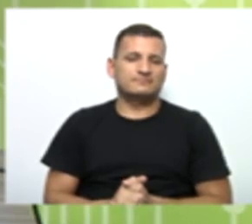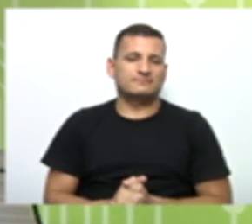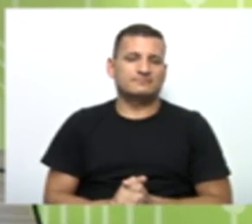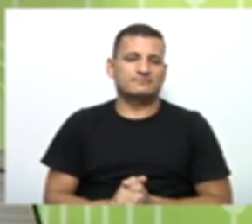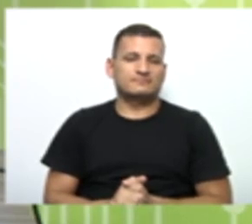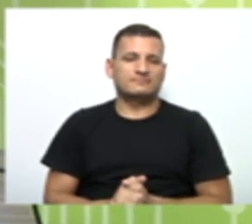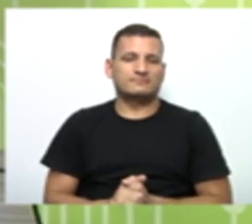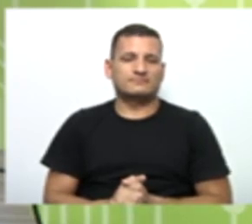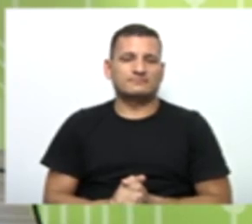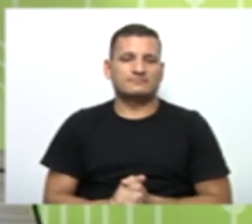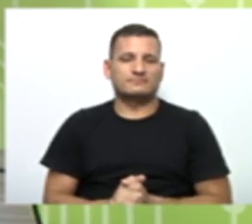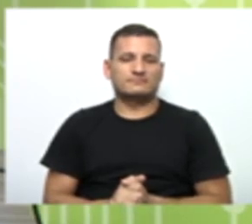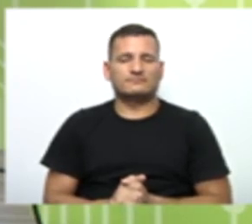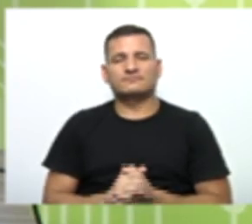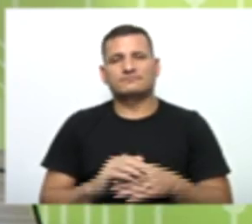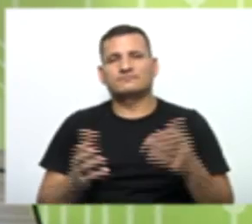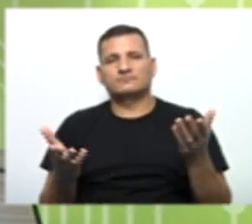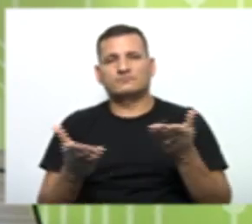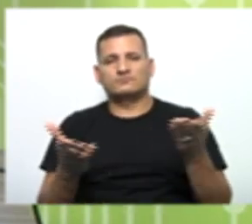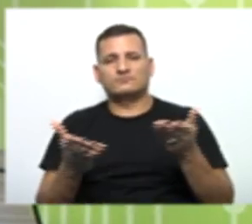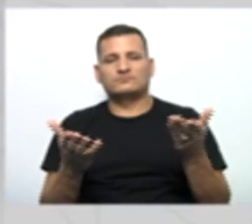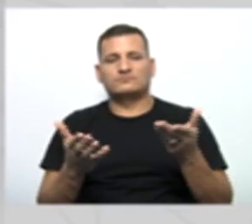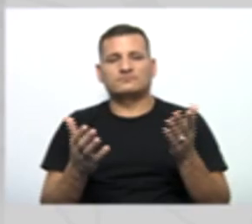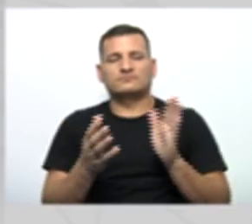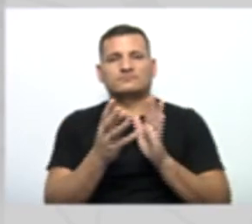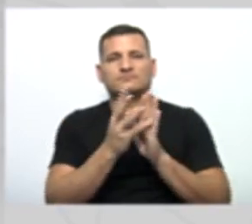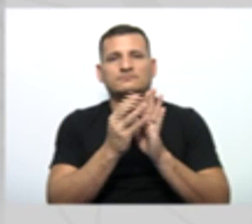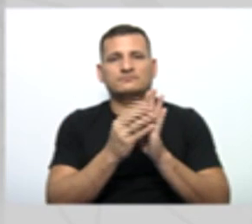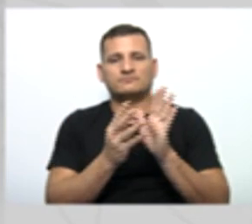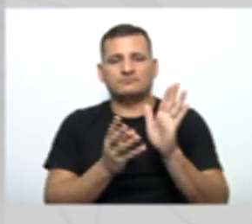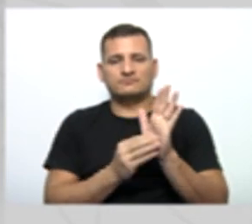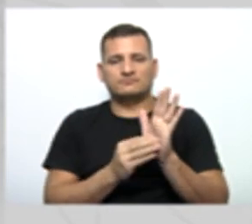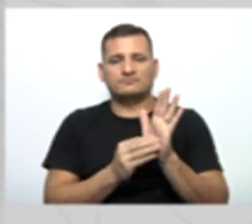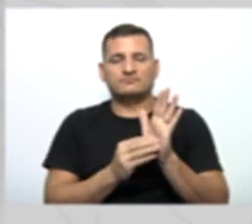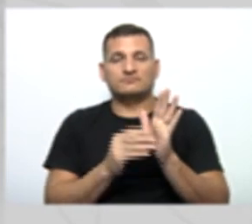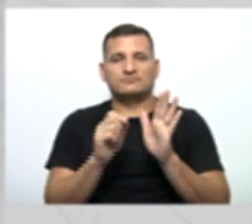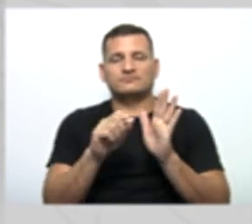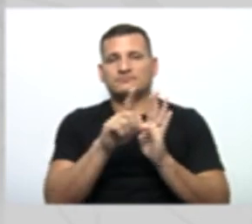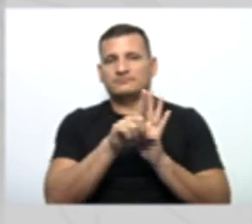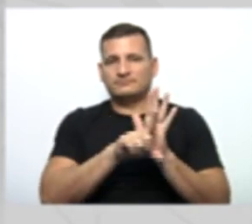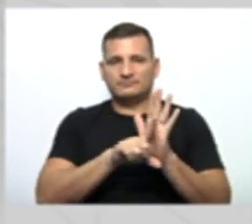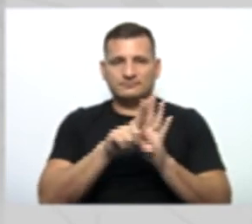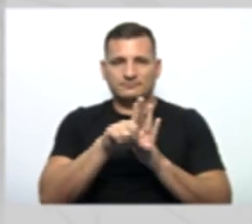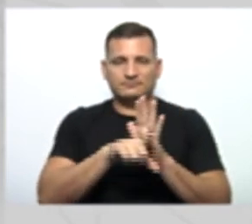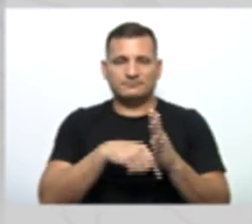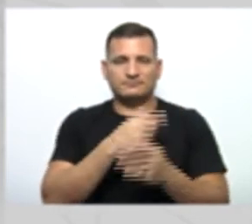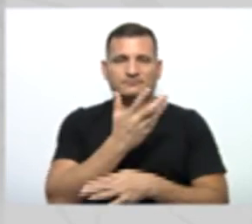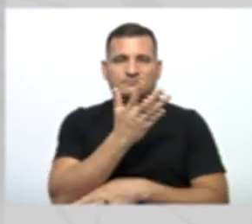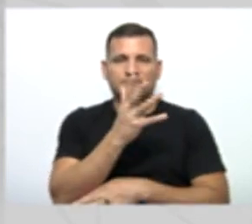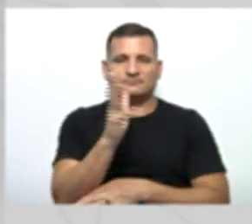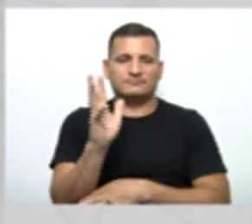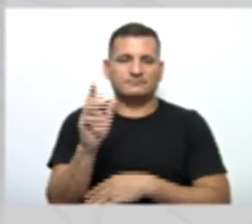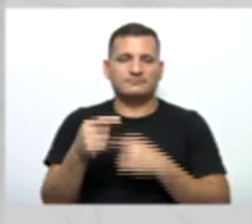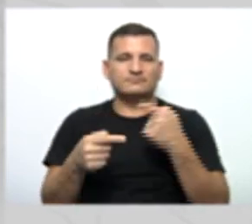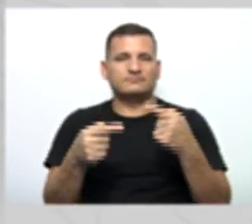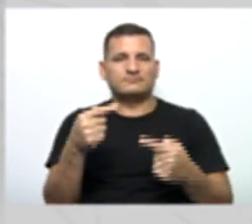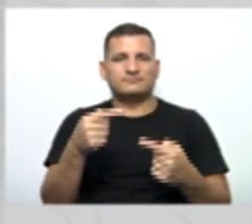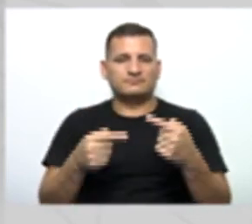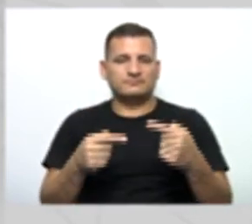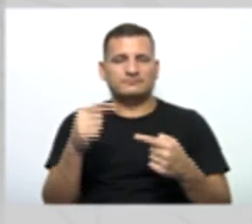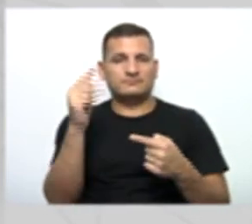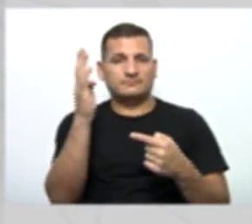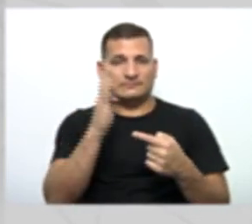Hoje nós vamos trabalhar o conteúdo de legislação ambiental, política nacional do meio